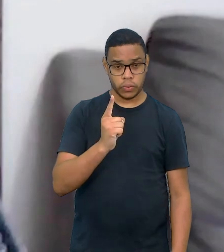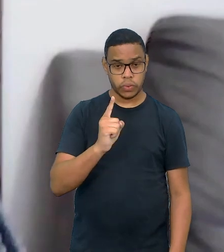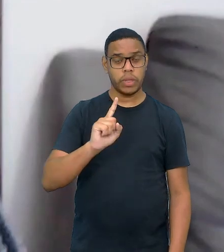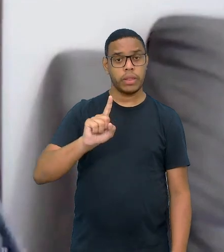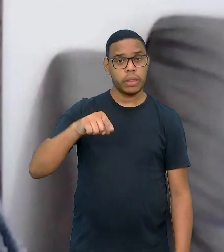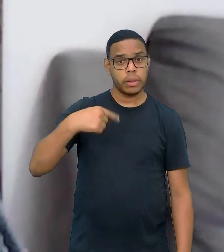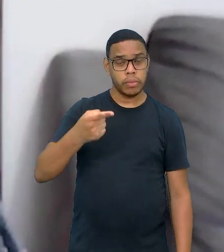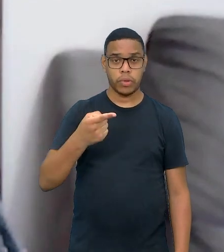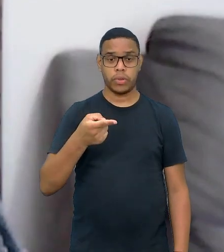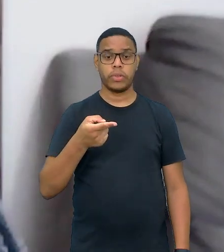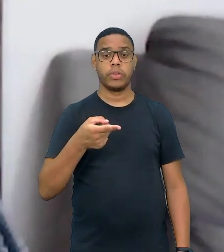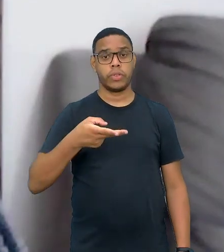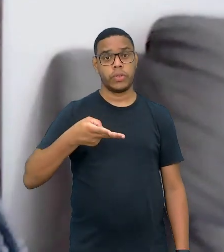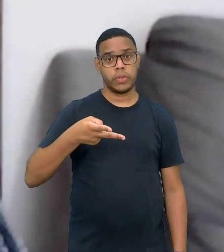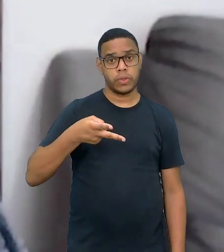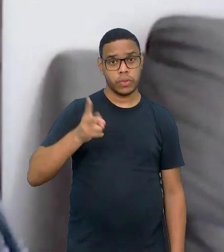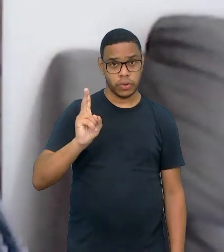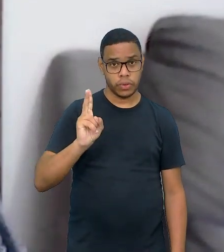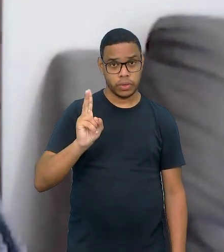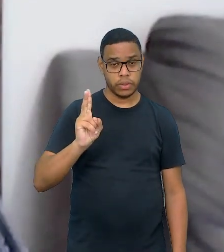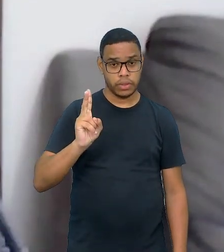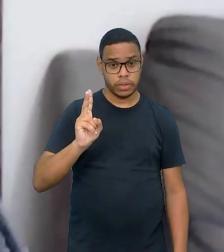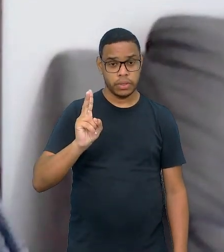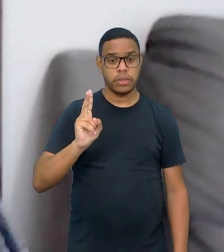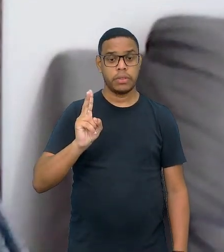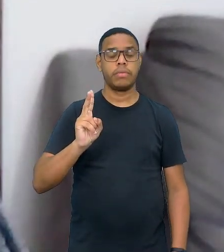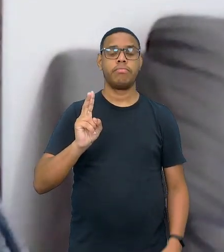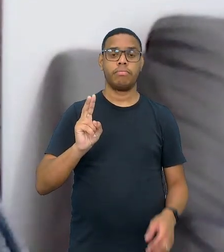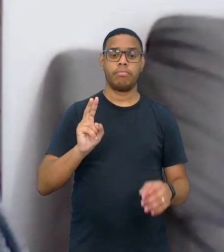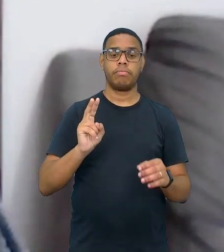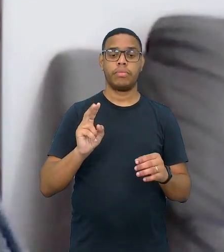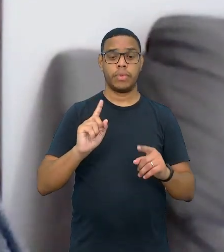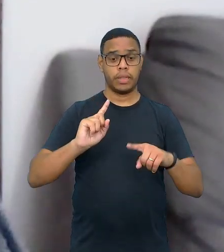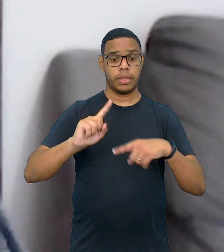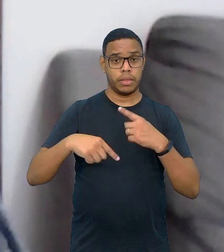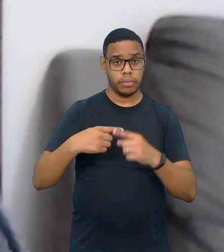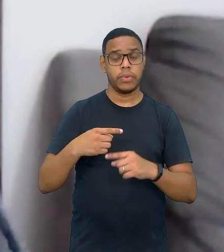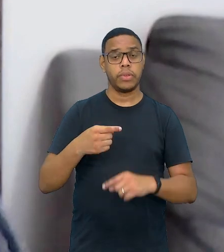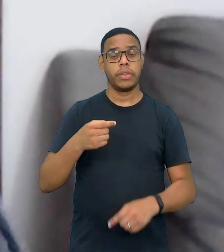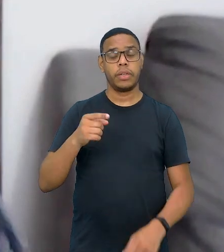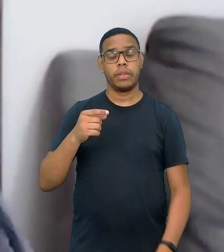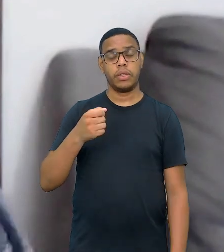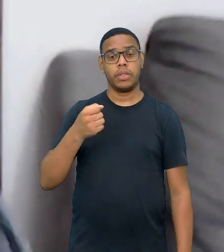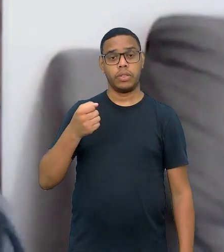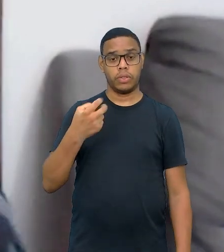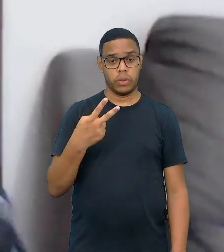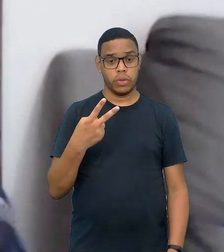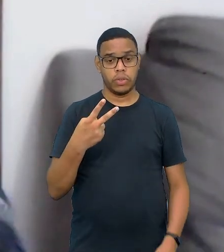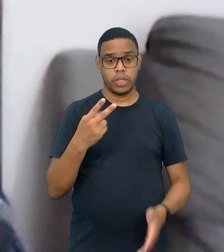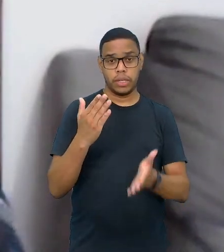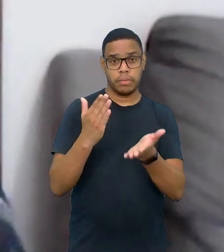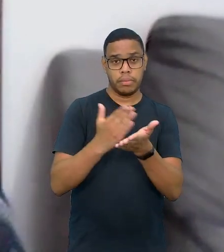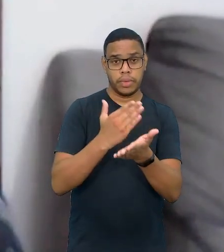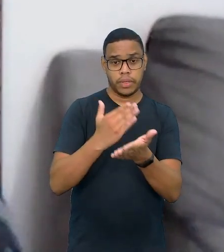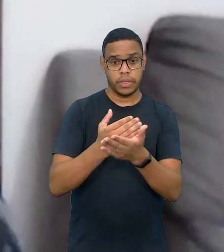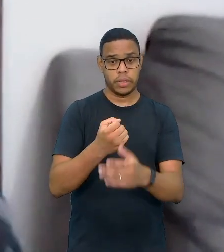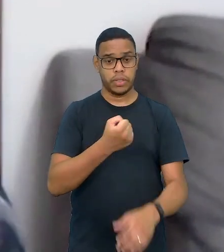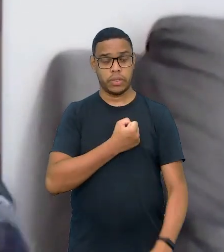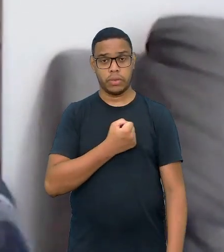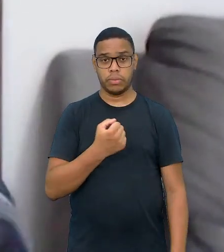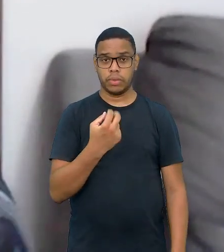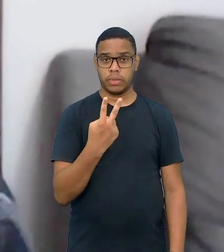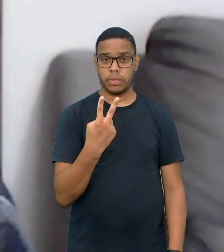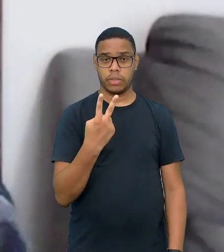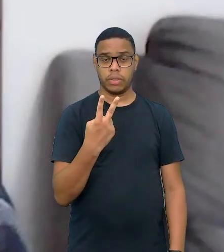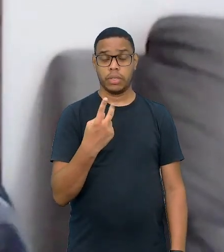a sequência 2, logo após vem a sequência 2, tá? Que está na página